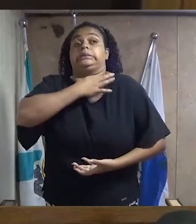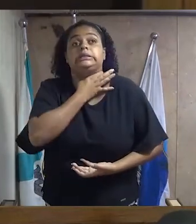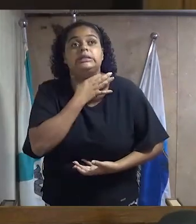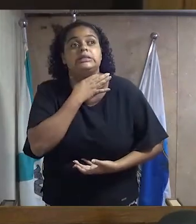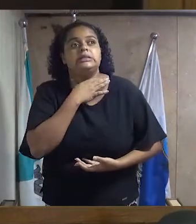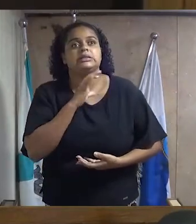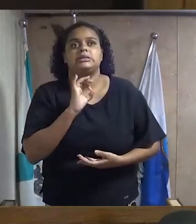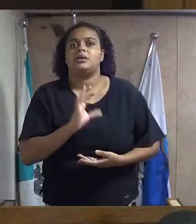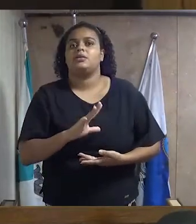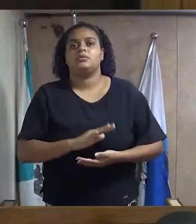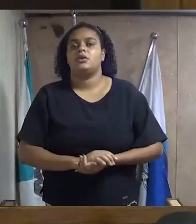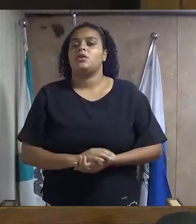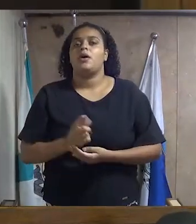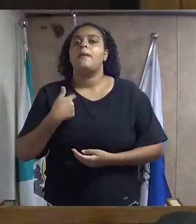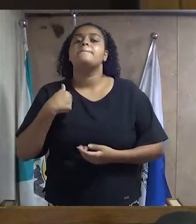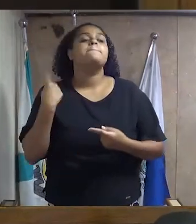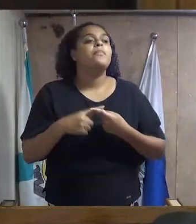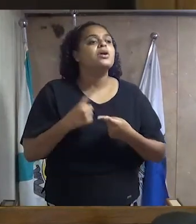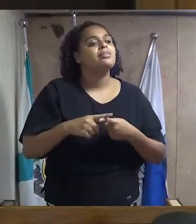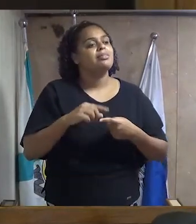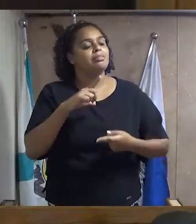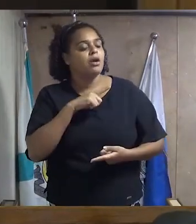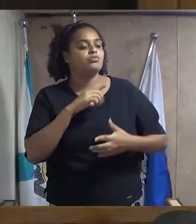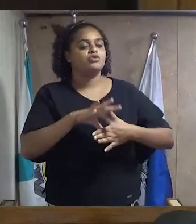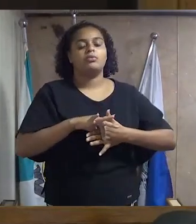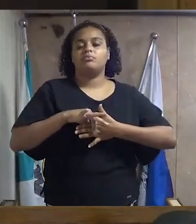retrovisor, por termos um líder